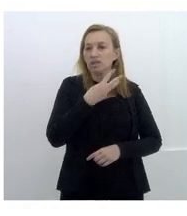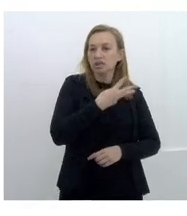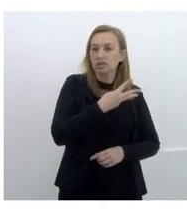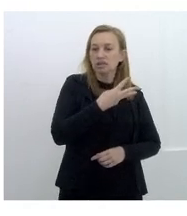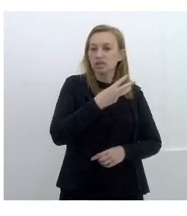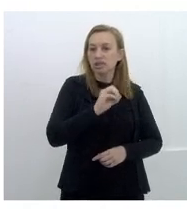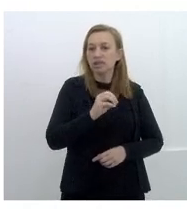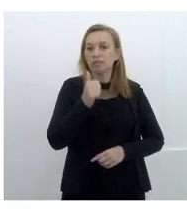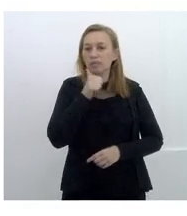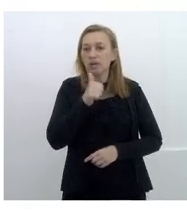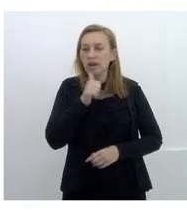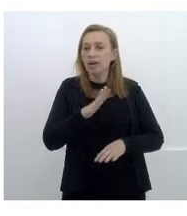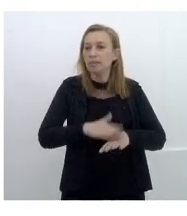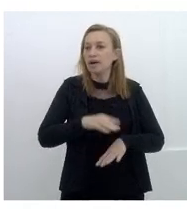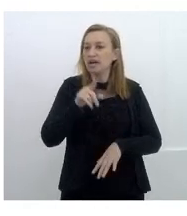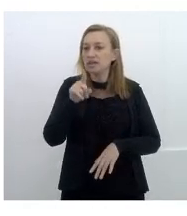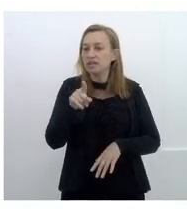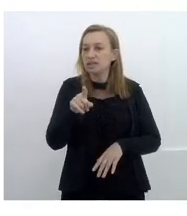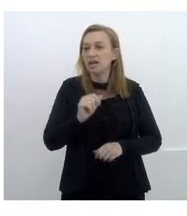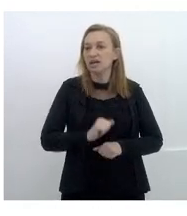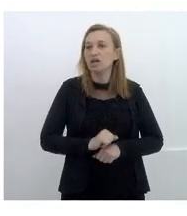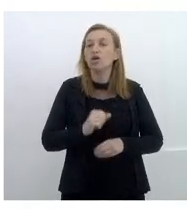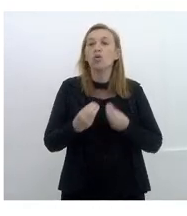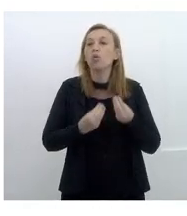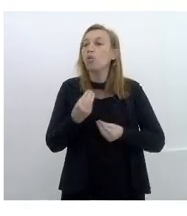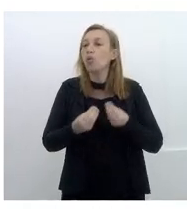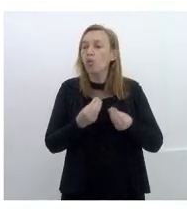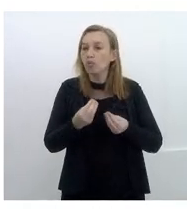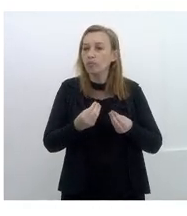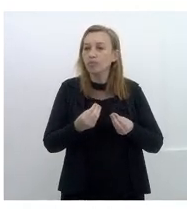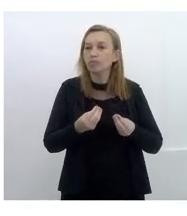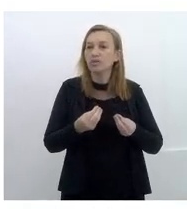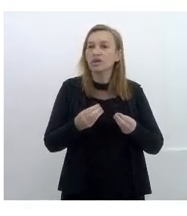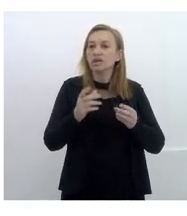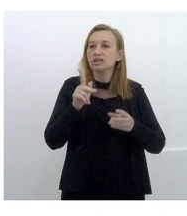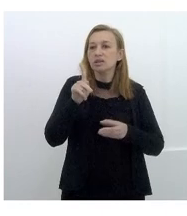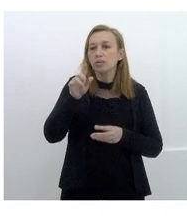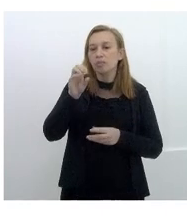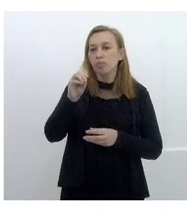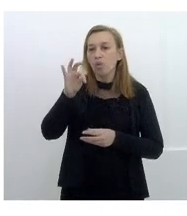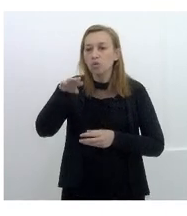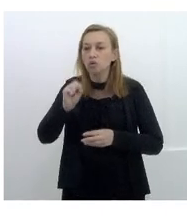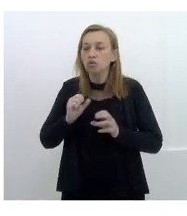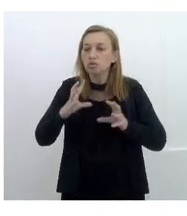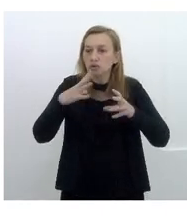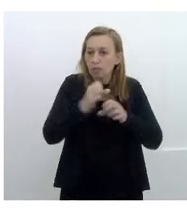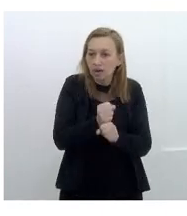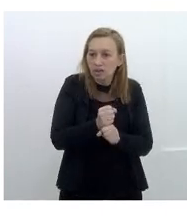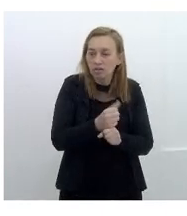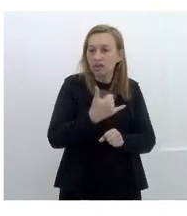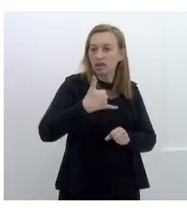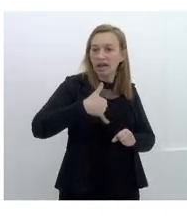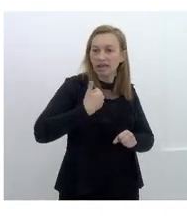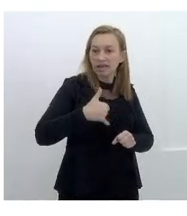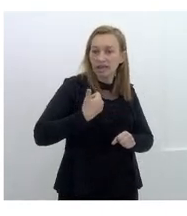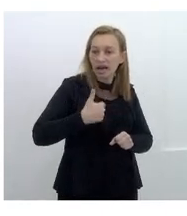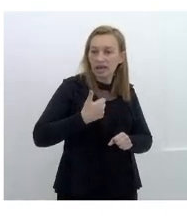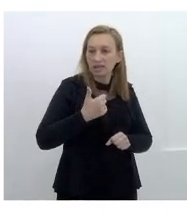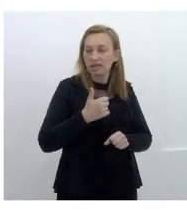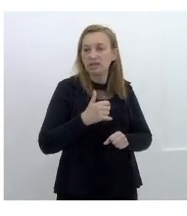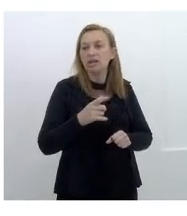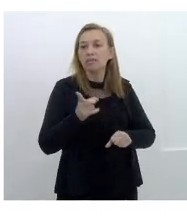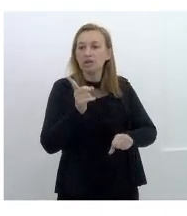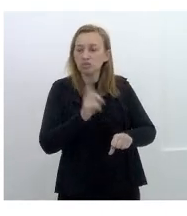mais aqueles pontos ali então como é que se dão esses pontos exatamente o somatório hein é a idade mínima